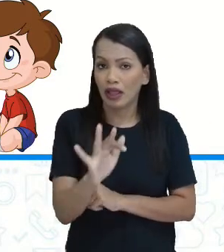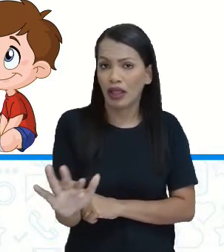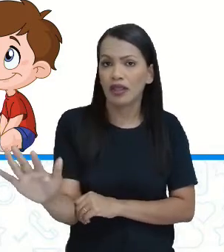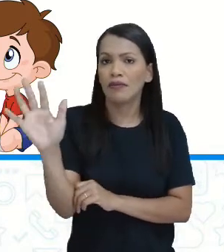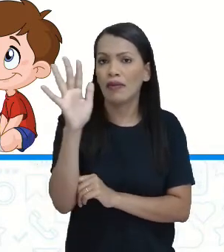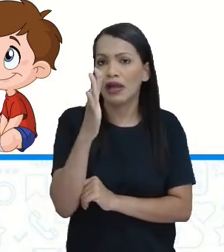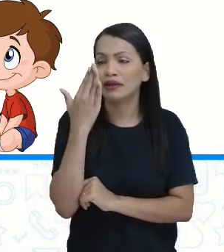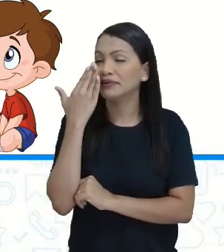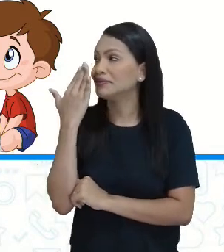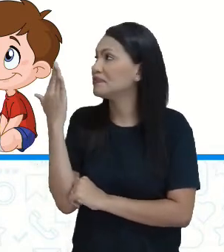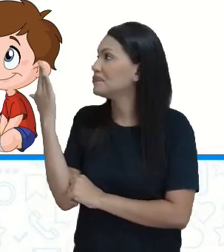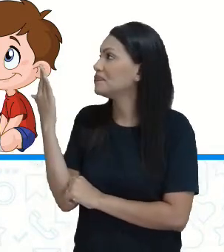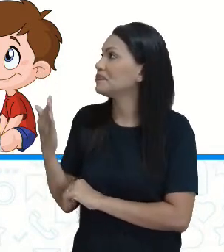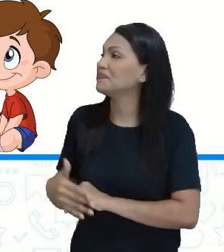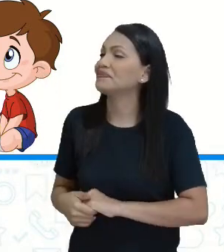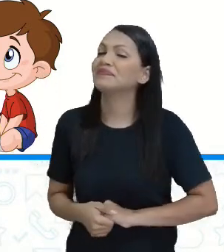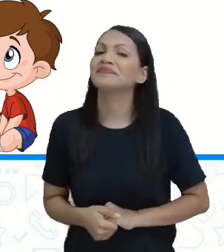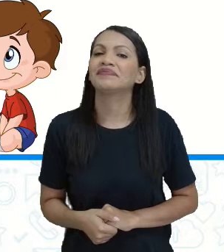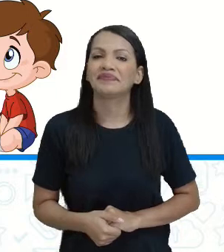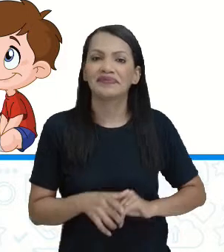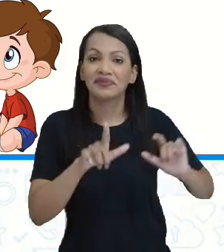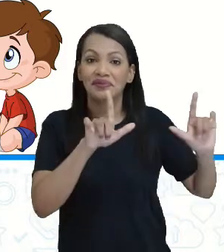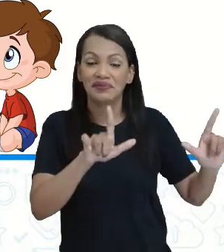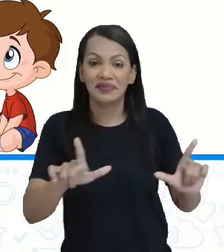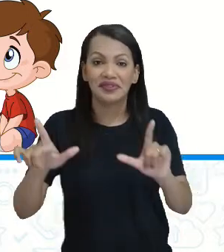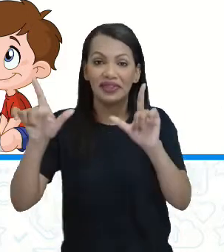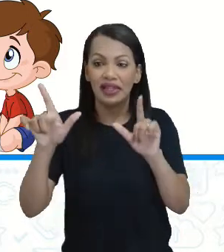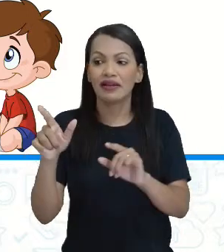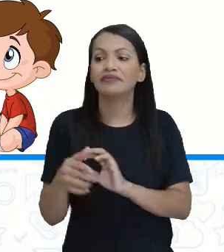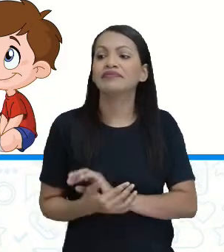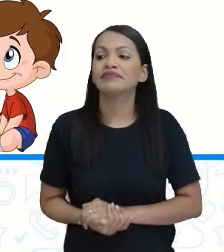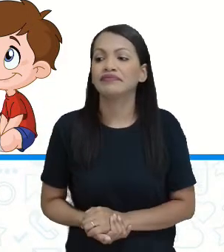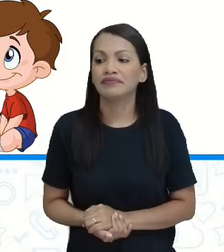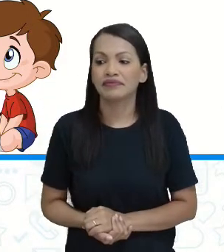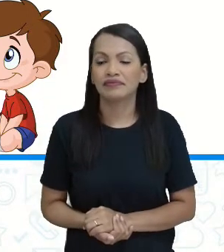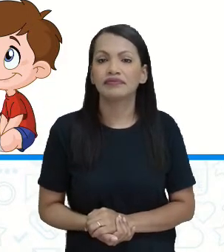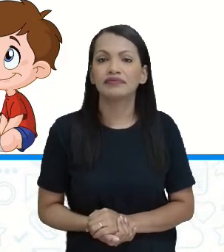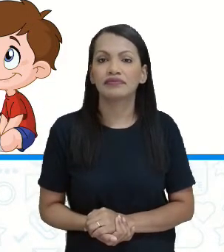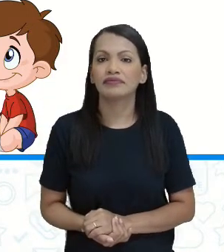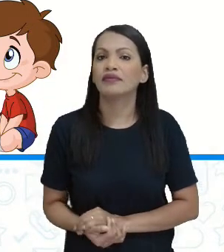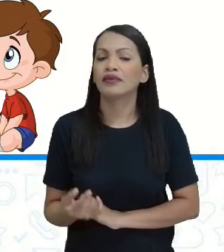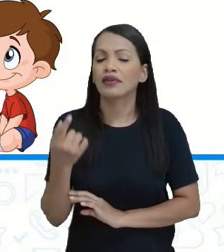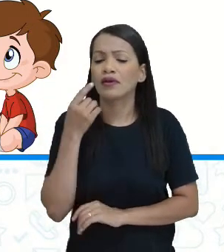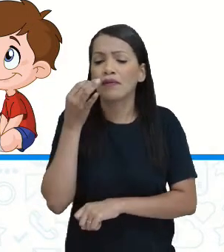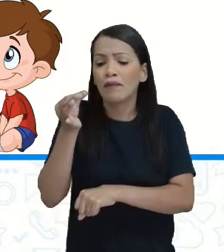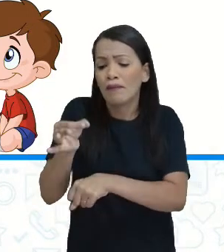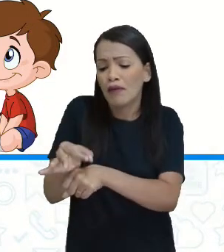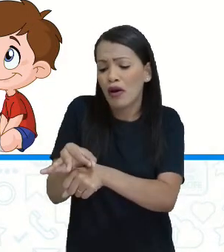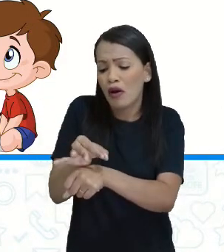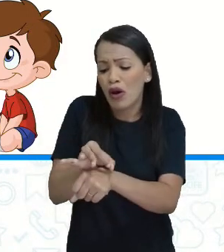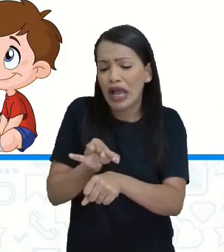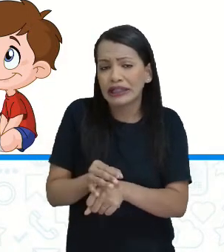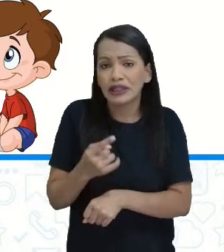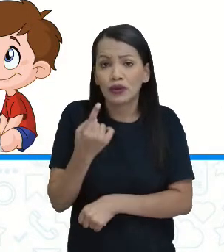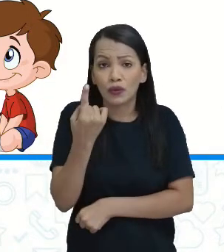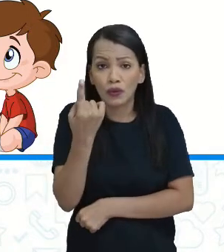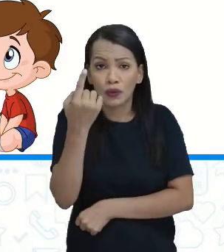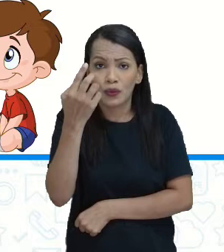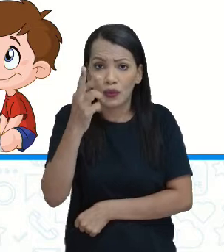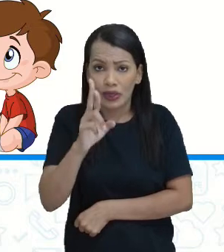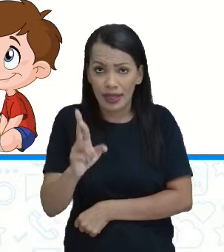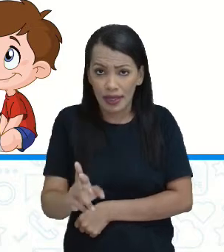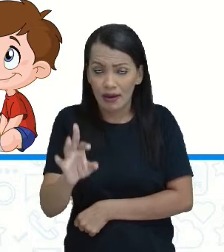mostrei no slide, eles estão com moedas de R$1, tá